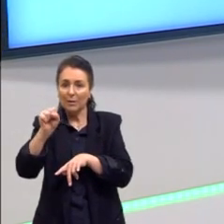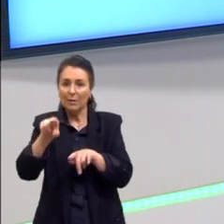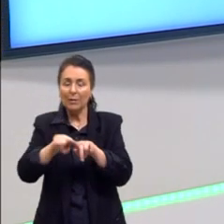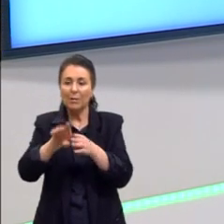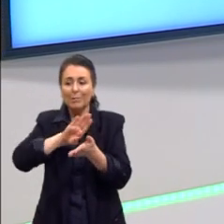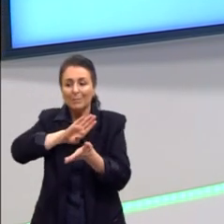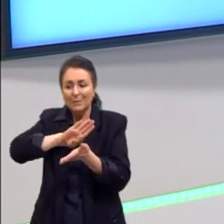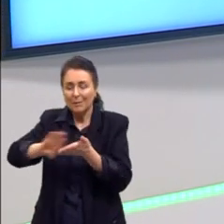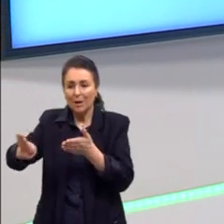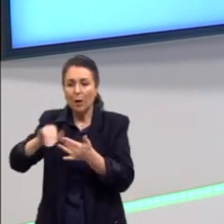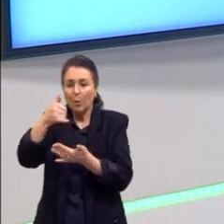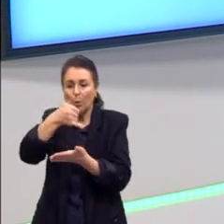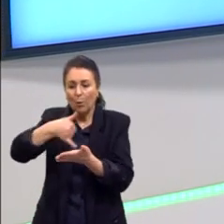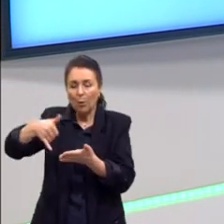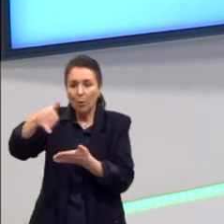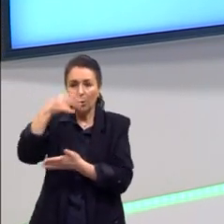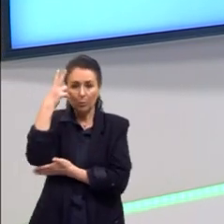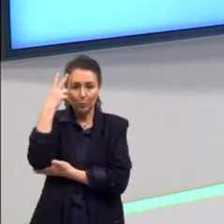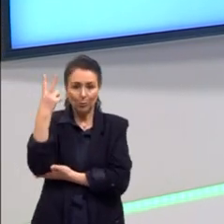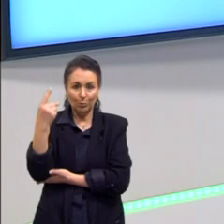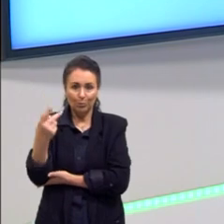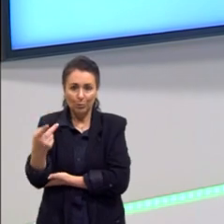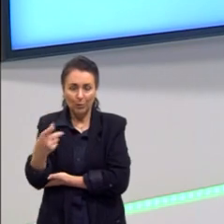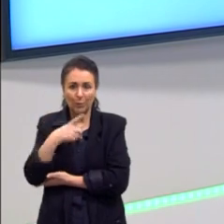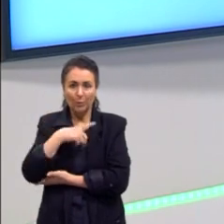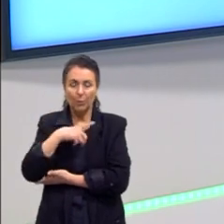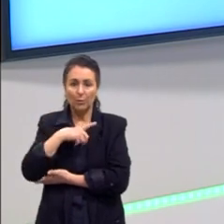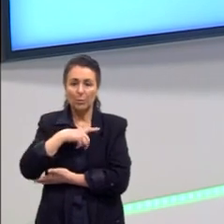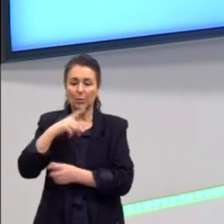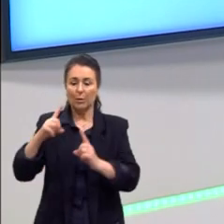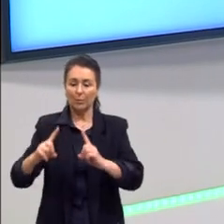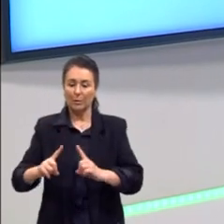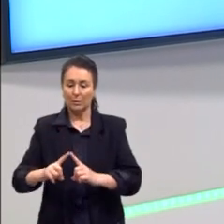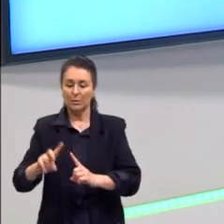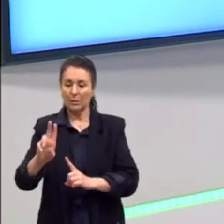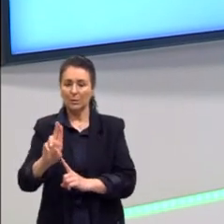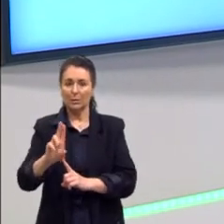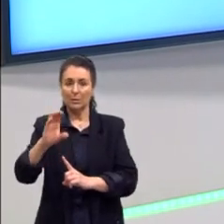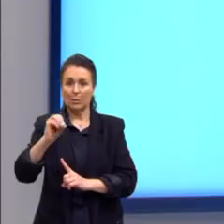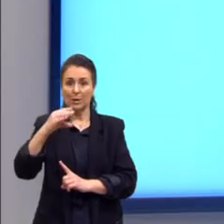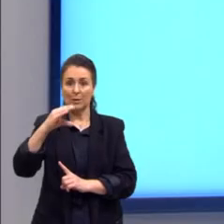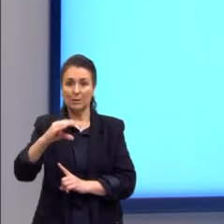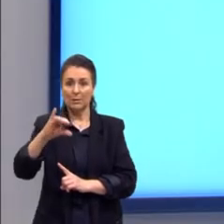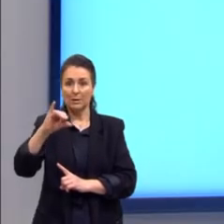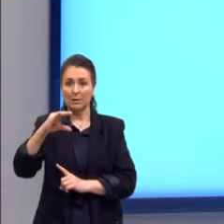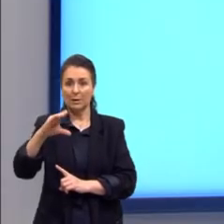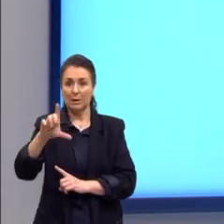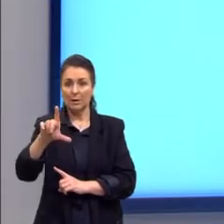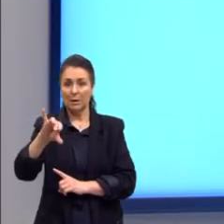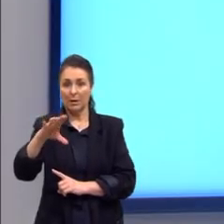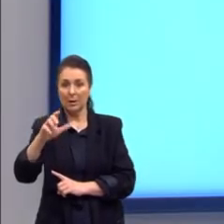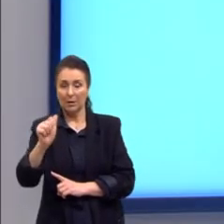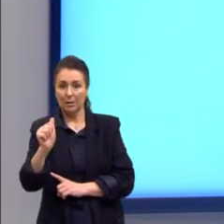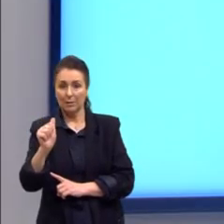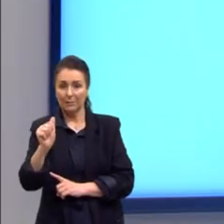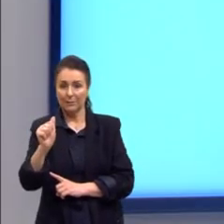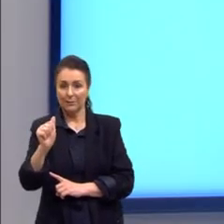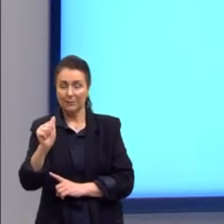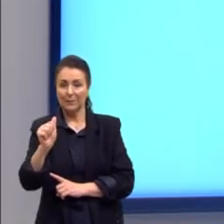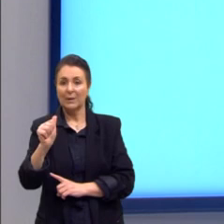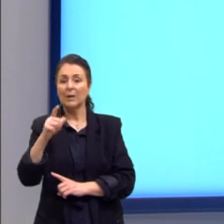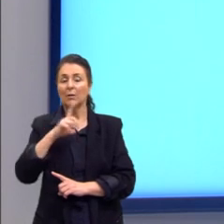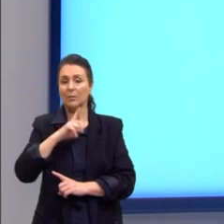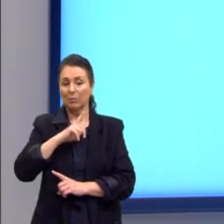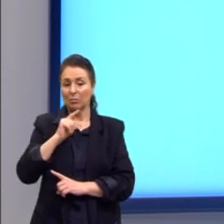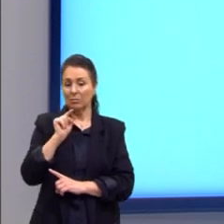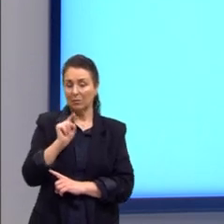naturais quando eu tenho uma uma acetona uma acetona cíclica né Um Ciclo que aí no setor nasceu postem